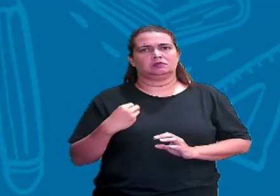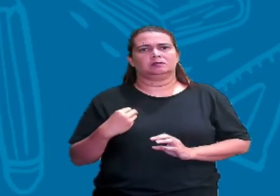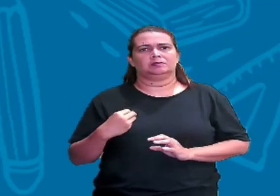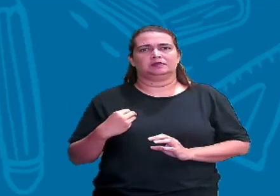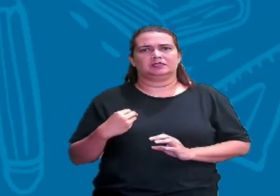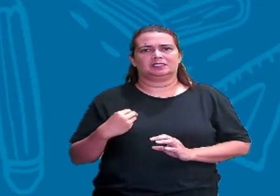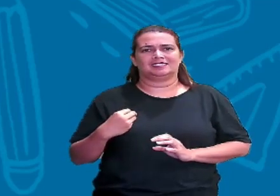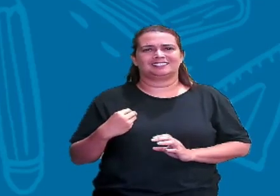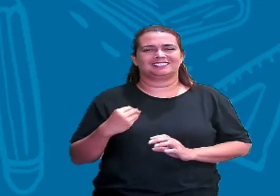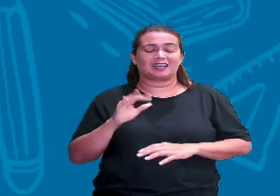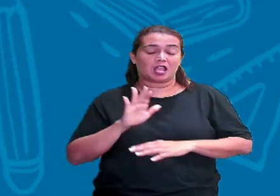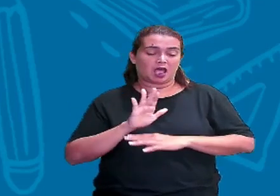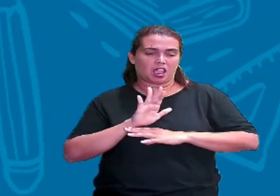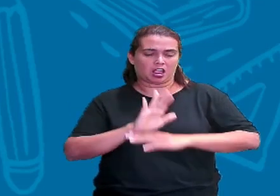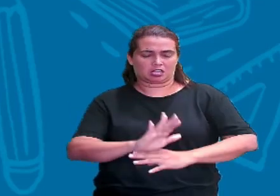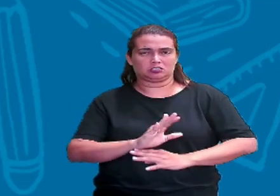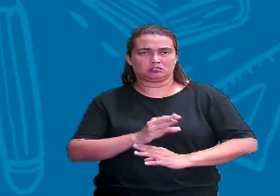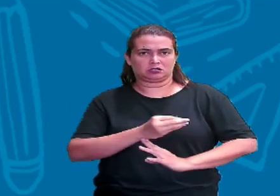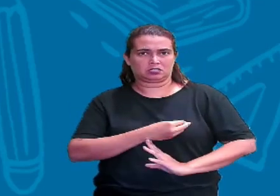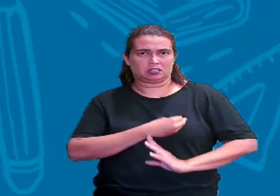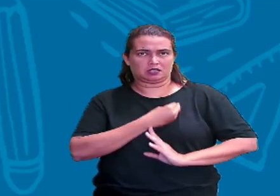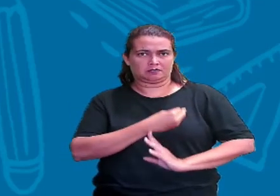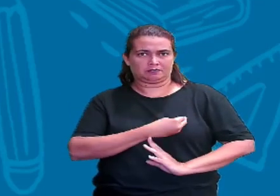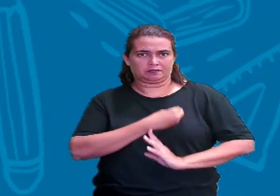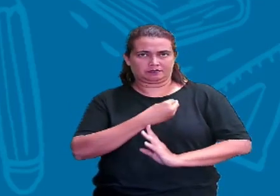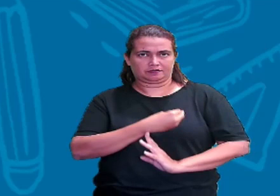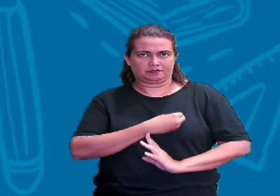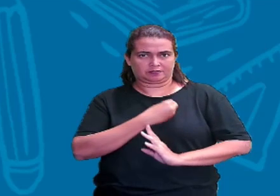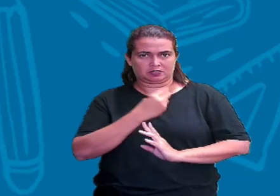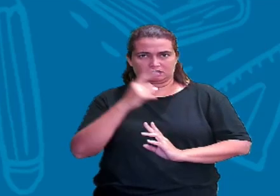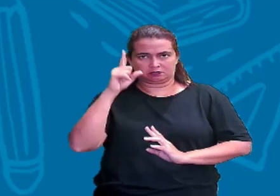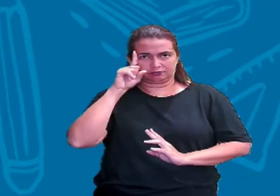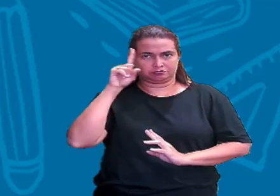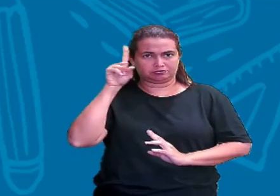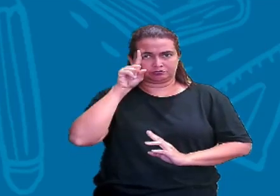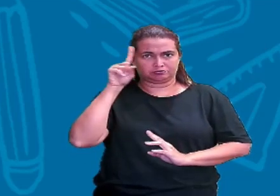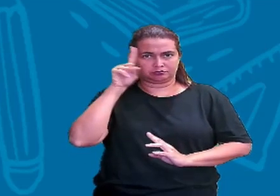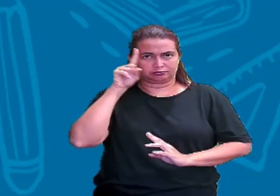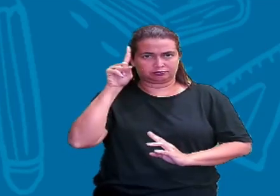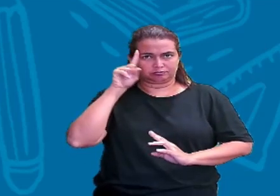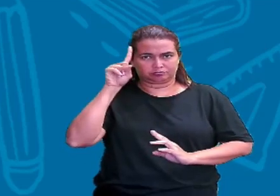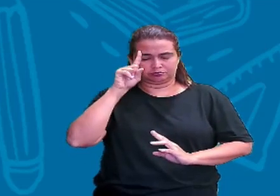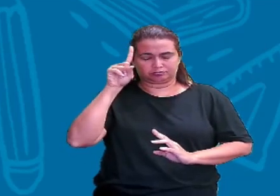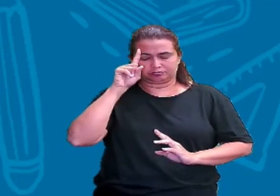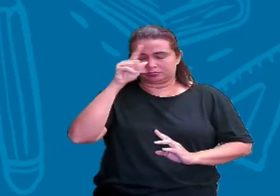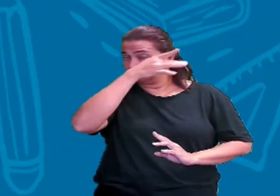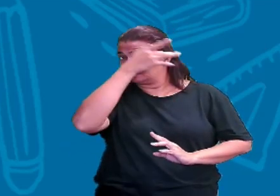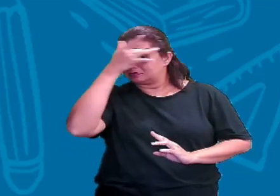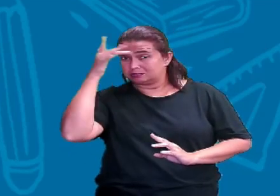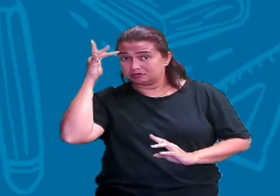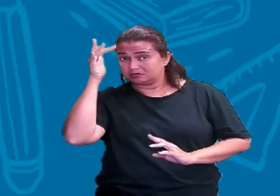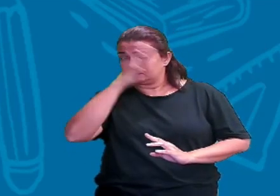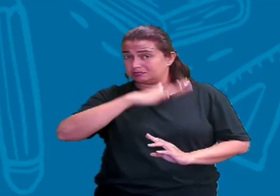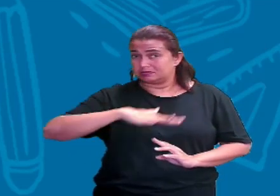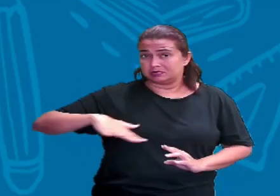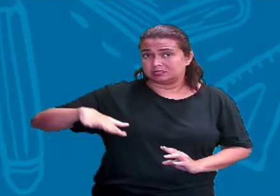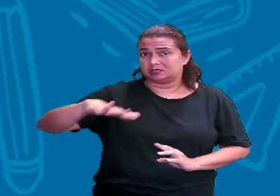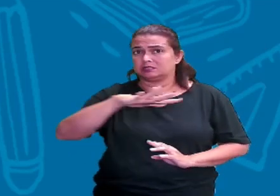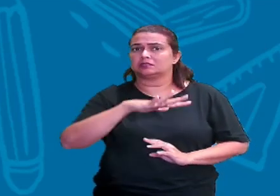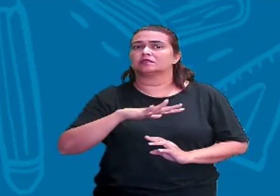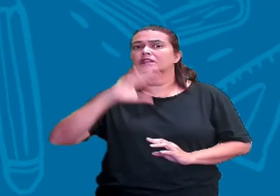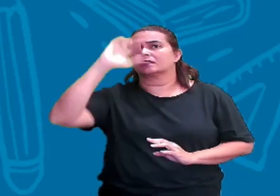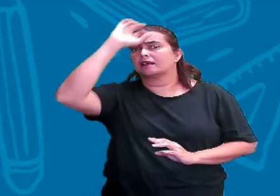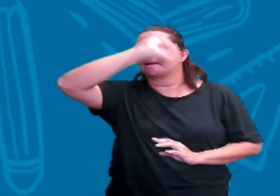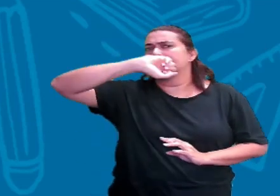mostra práticas, né, algumas coisas que a gente precisa no nosso viver do dia a dia. O aprendizado